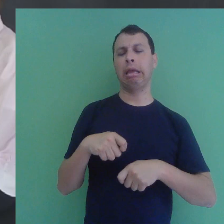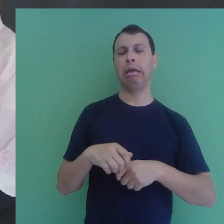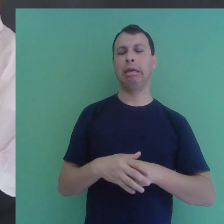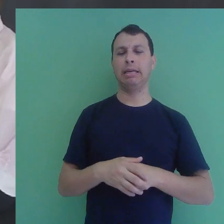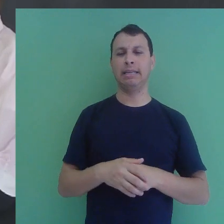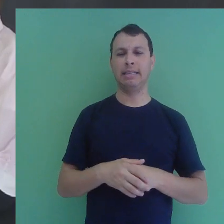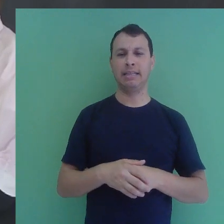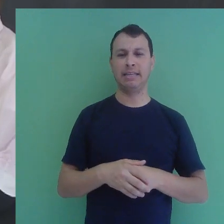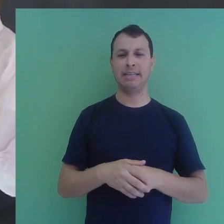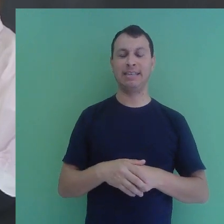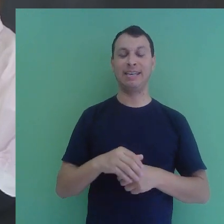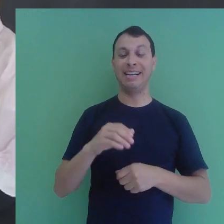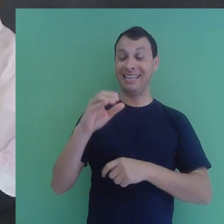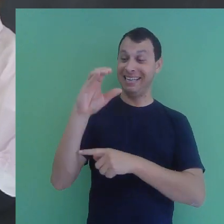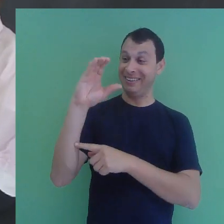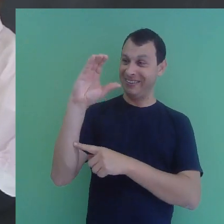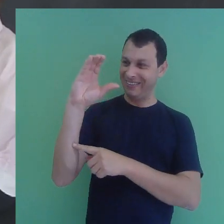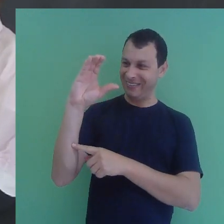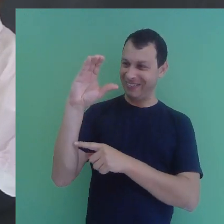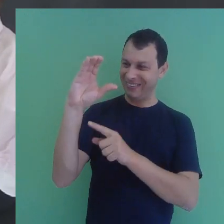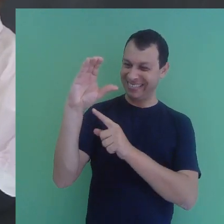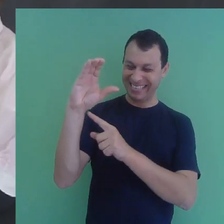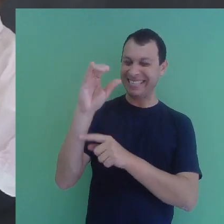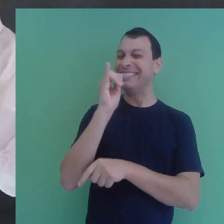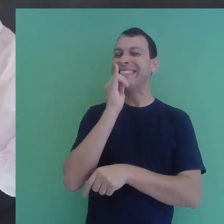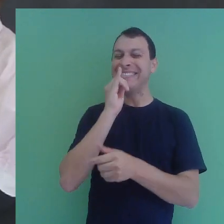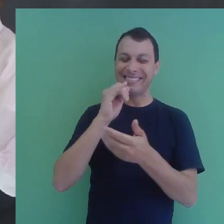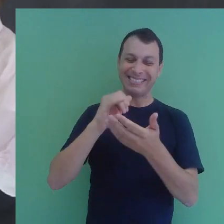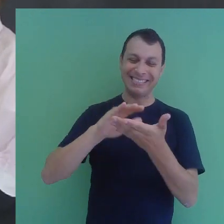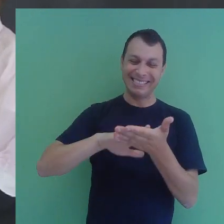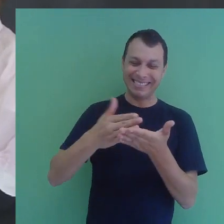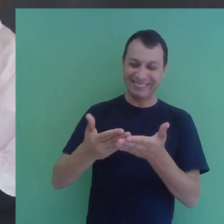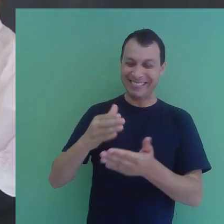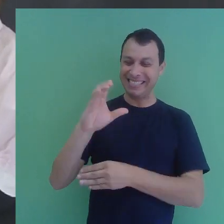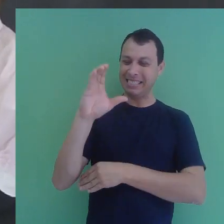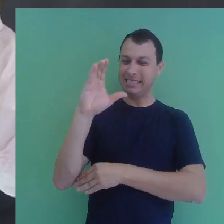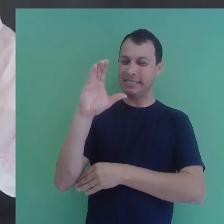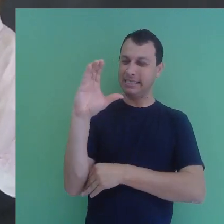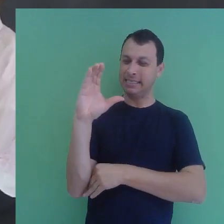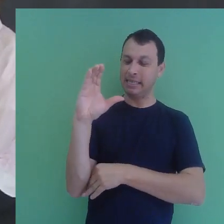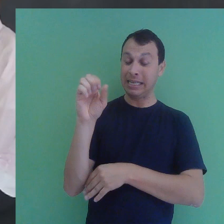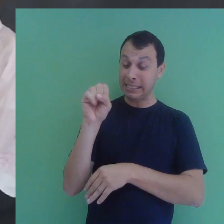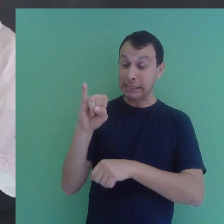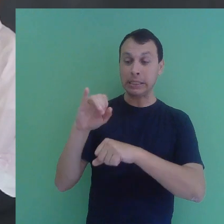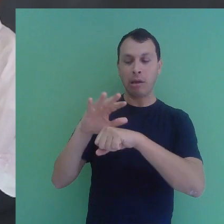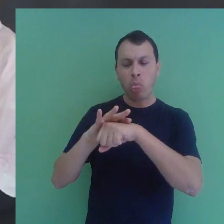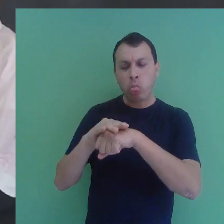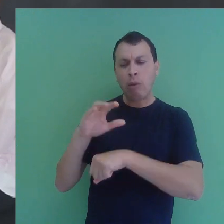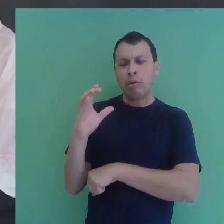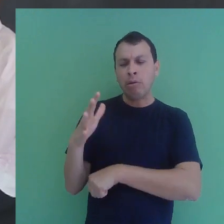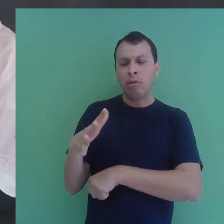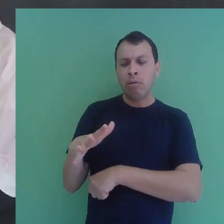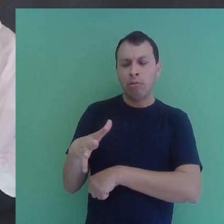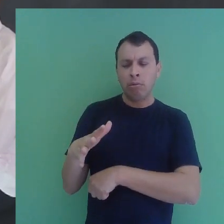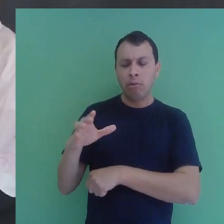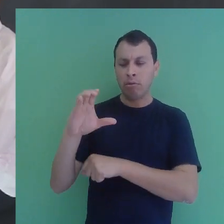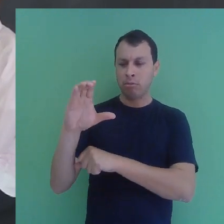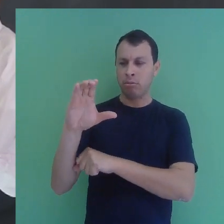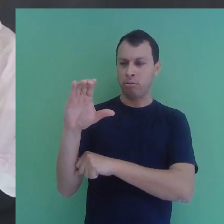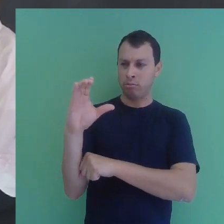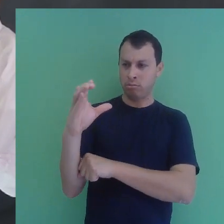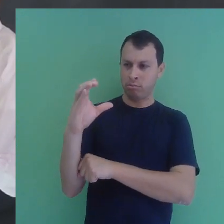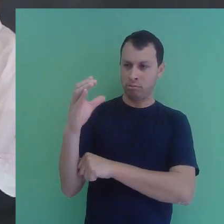cedilhas. É verdade, o Cássio falou isso porque o sinal de C é assim. Agora o sinal de C cedilha é o